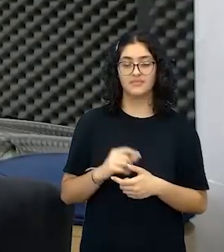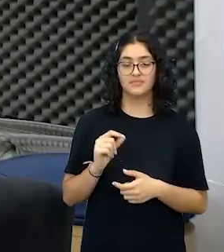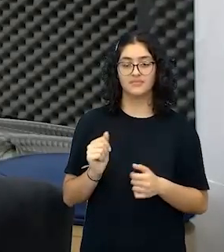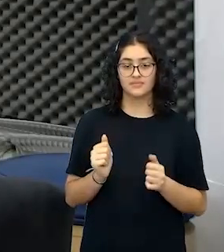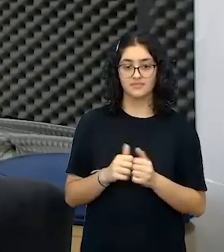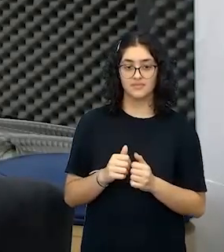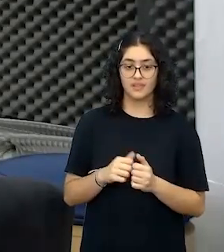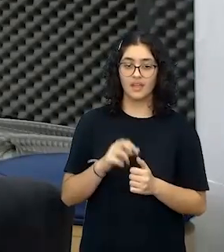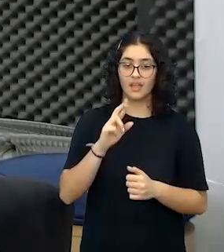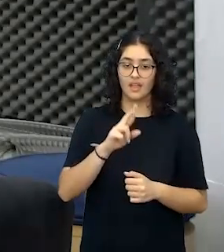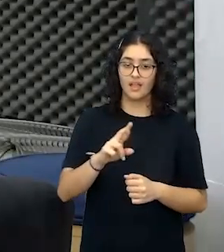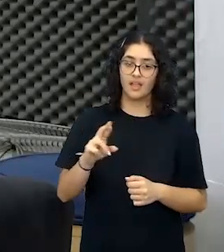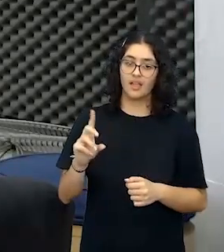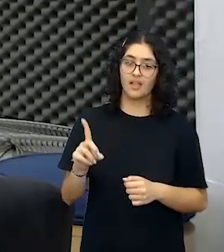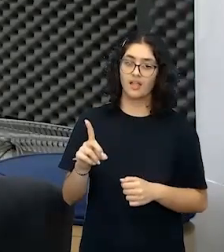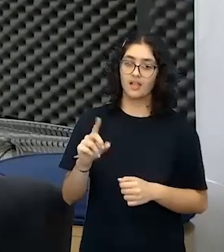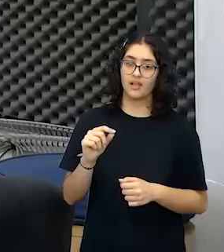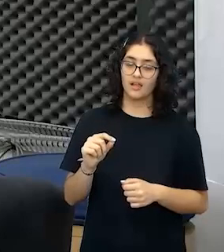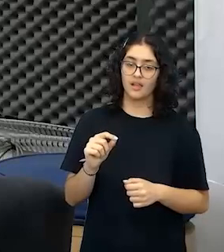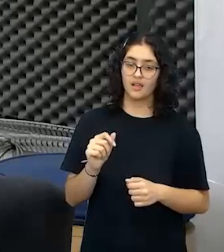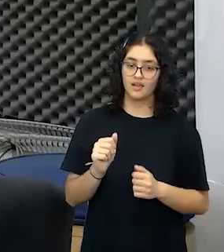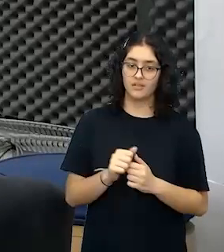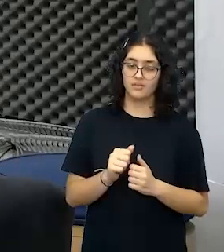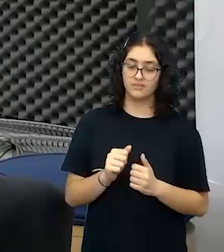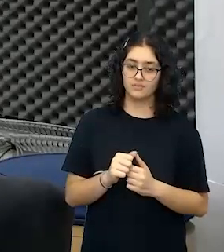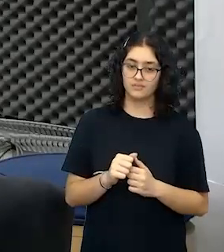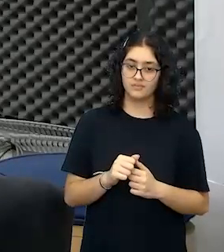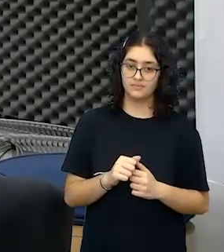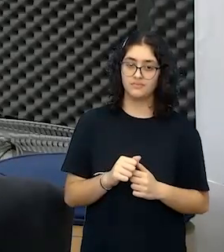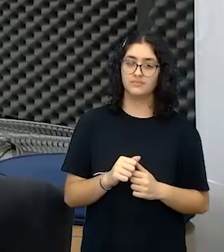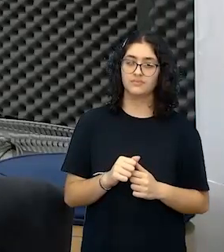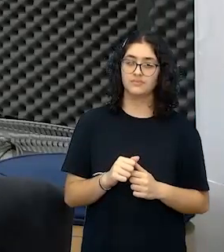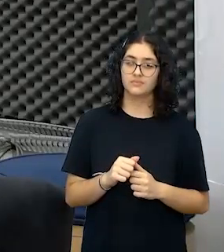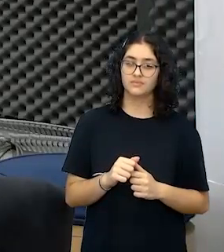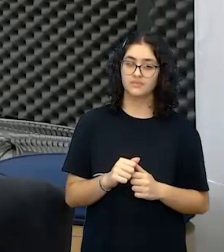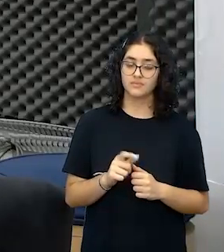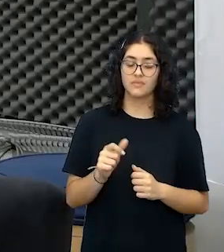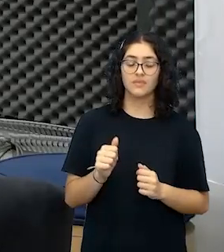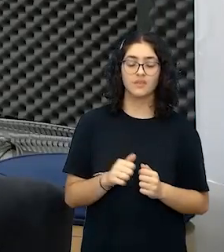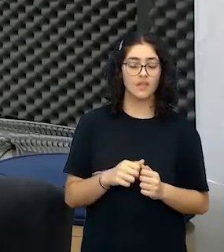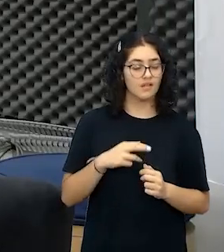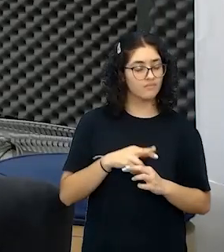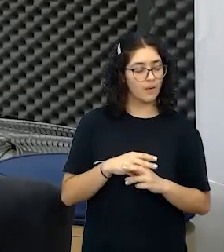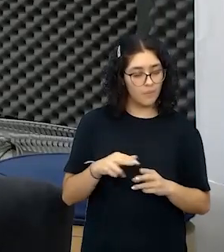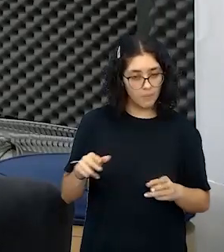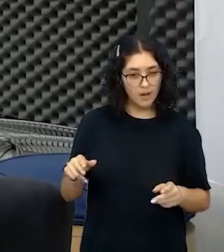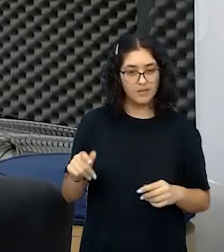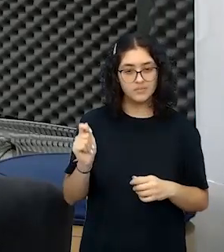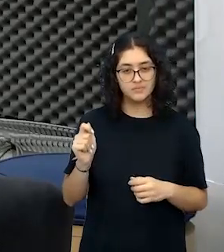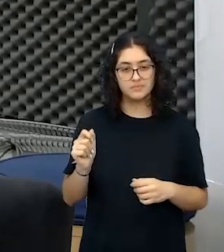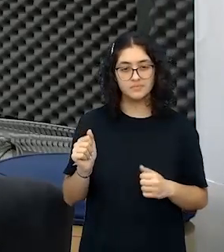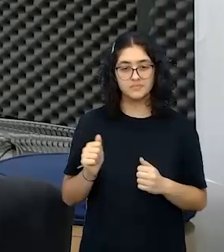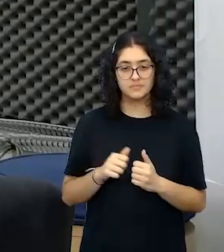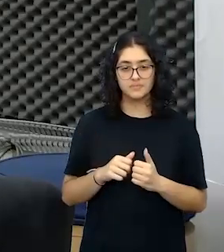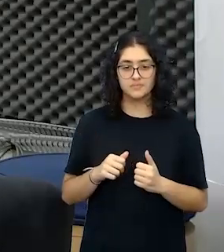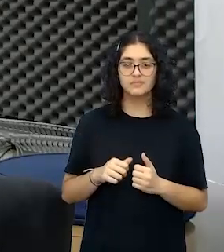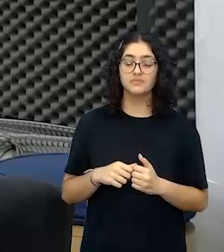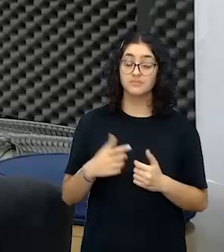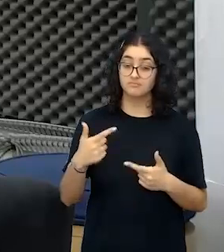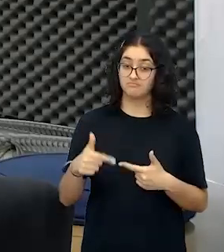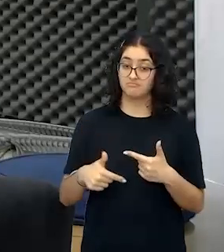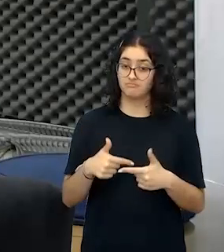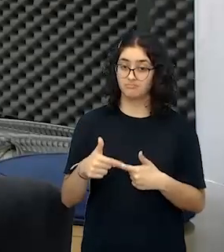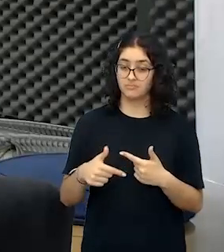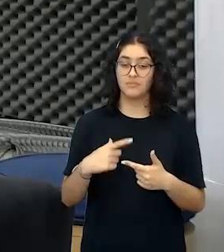O RRD, ele é desenvolvido em parcerias. Então, nós temos as mais diversas parcerias e que estão trabalhando conosco, e